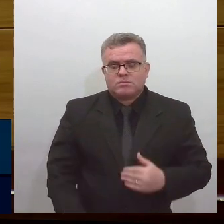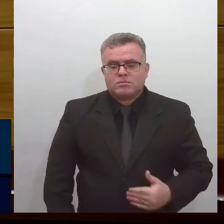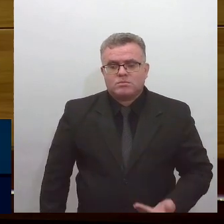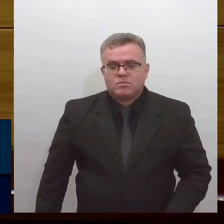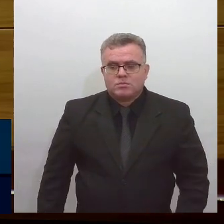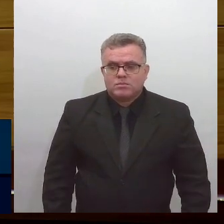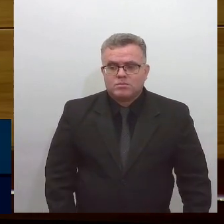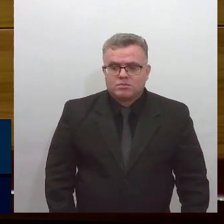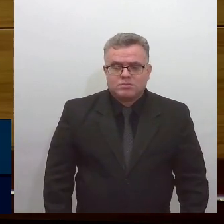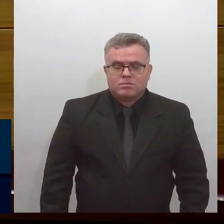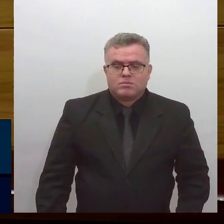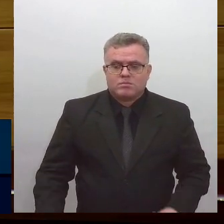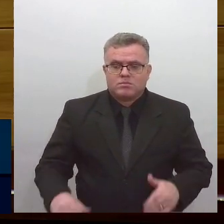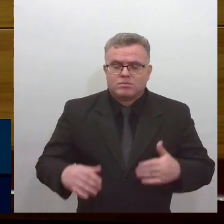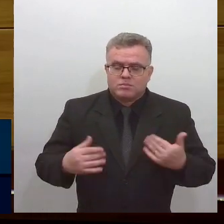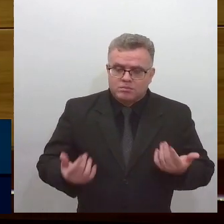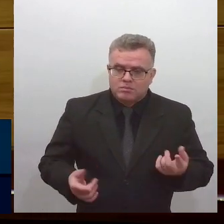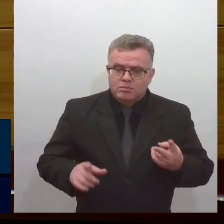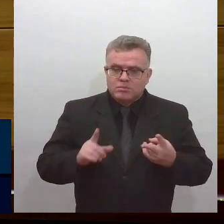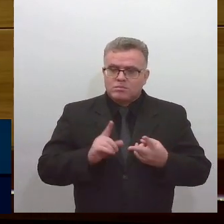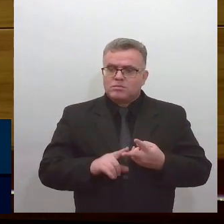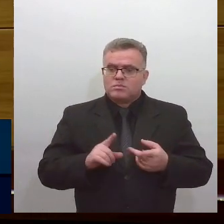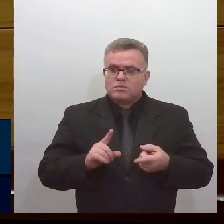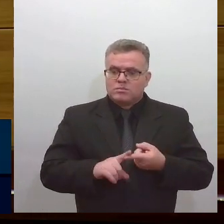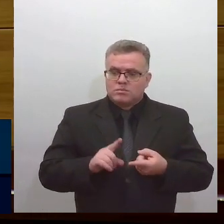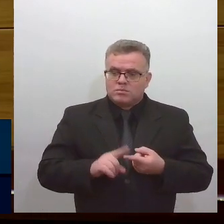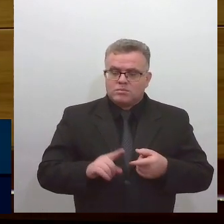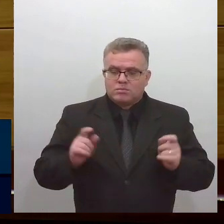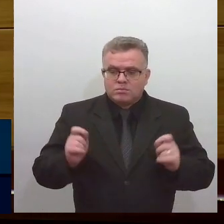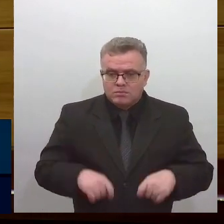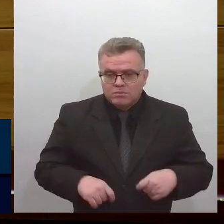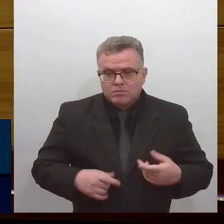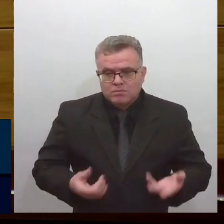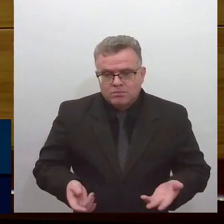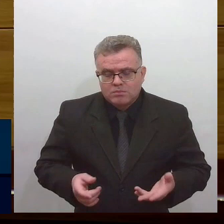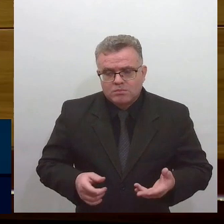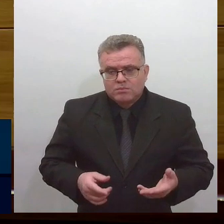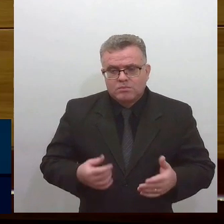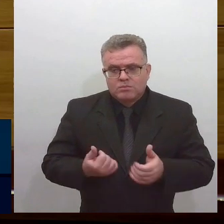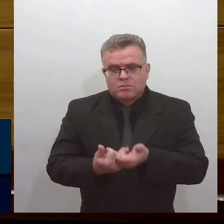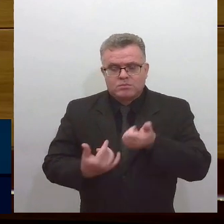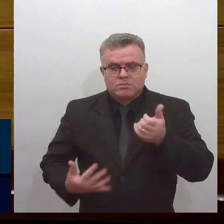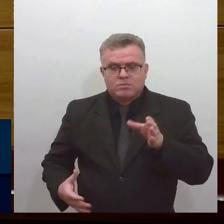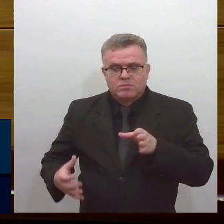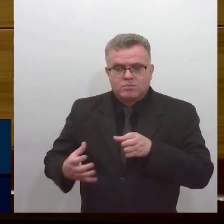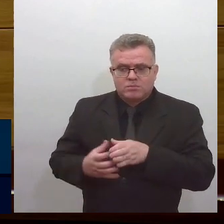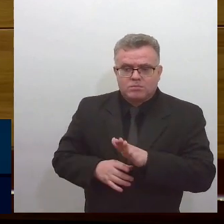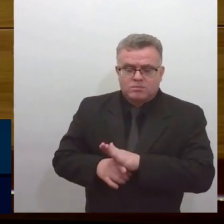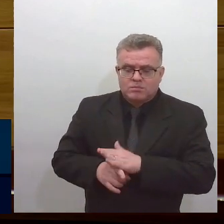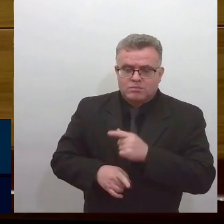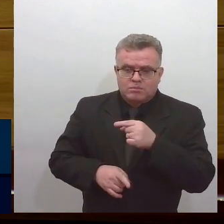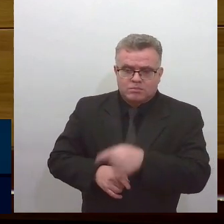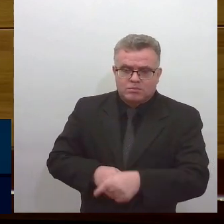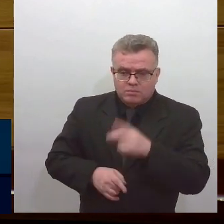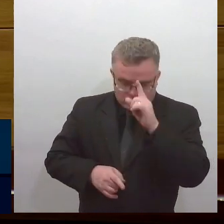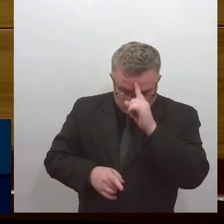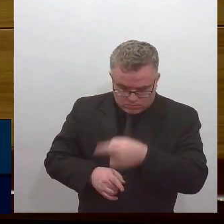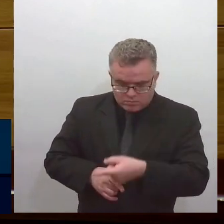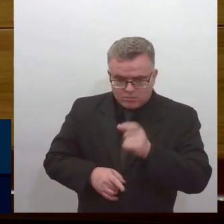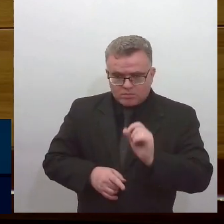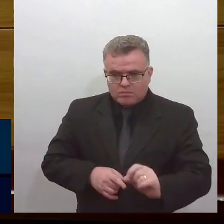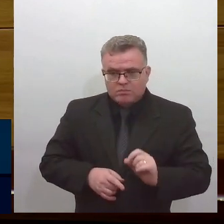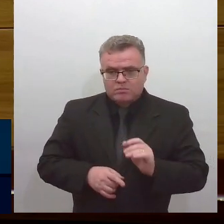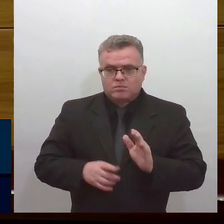paralelo a isso nós já demandamos a diretoria de planejamento e pesquisa do denit que fizesse um projeto